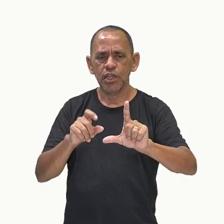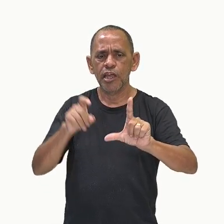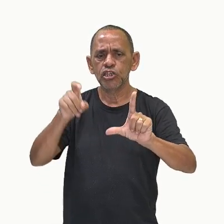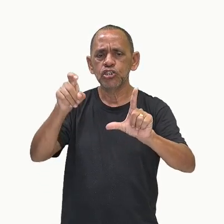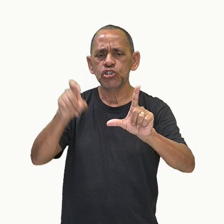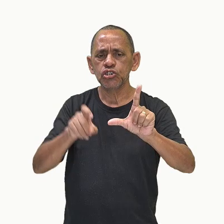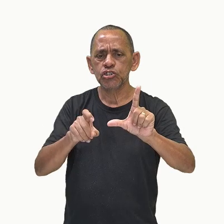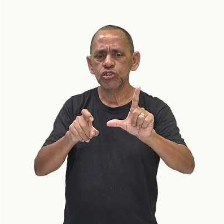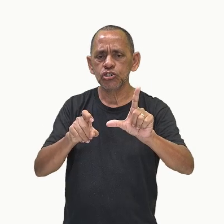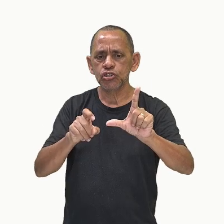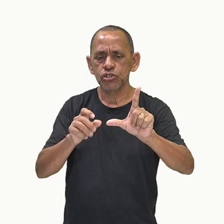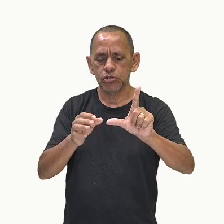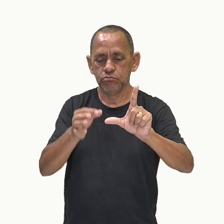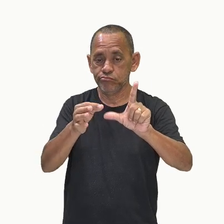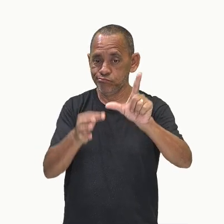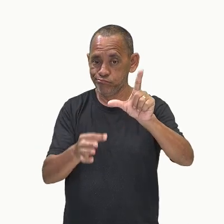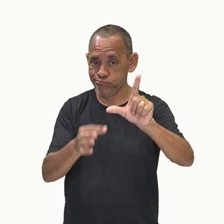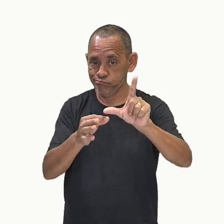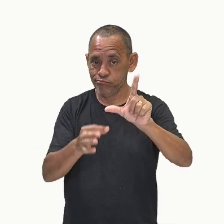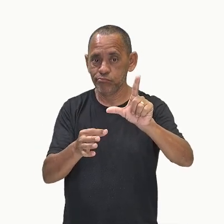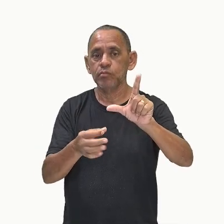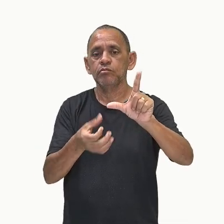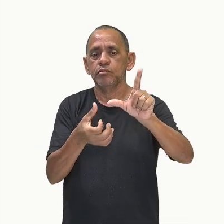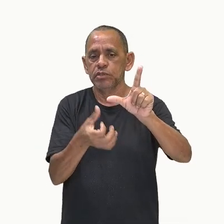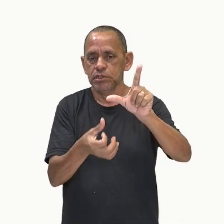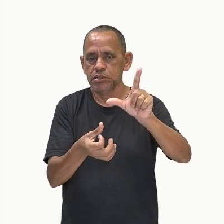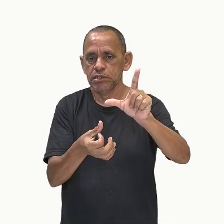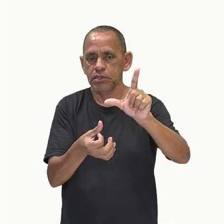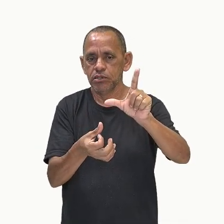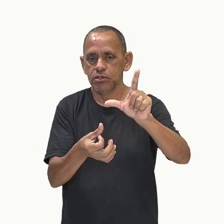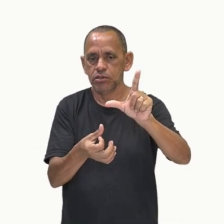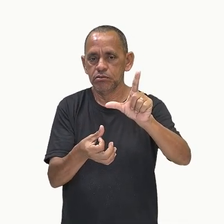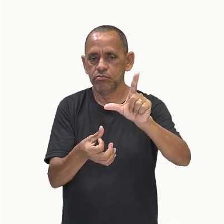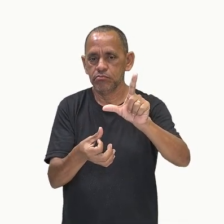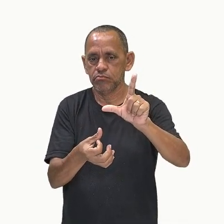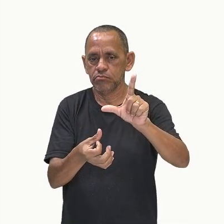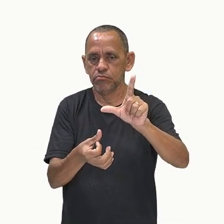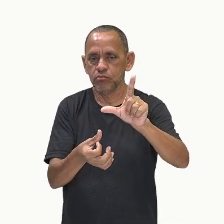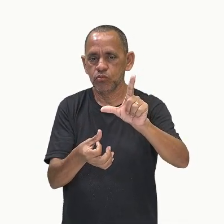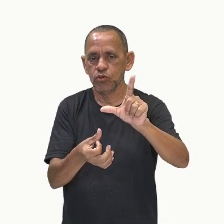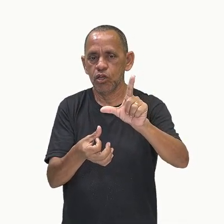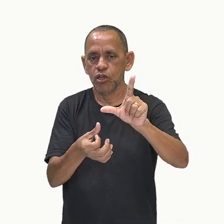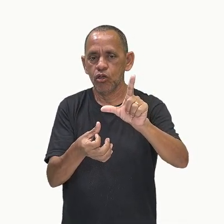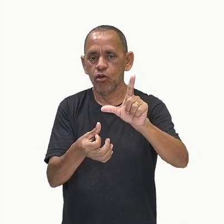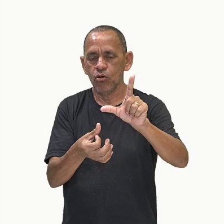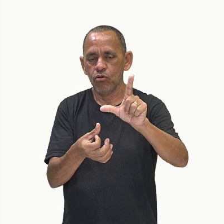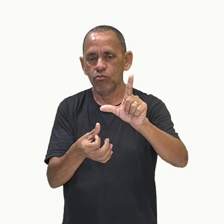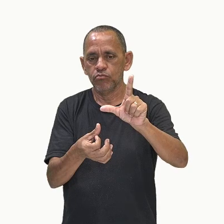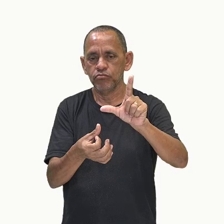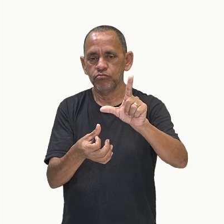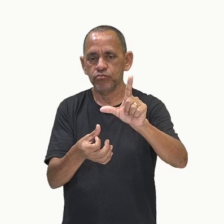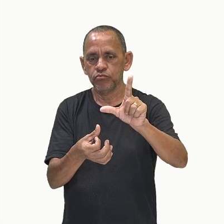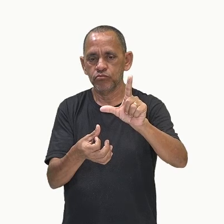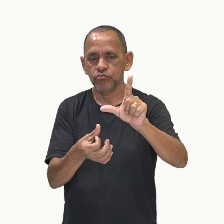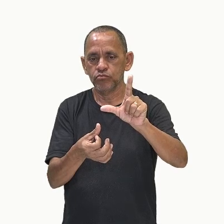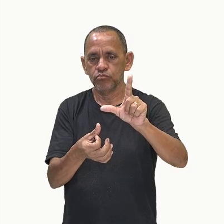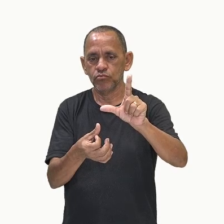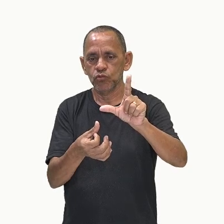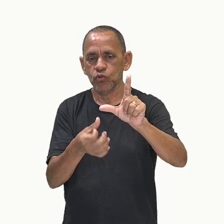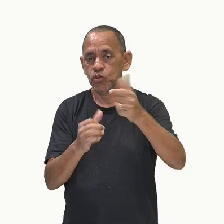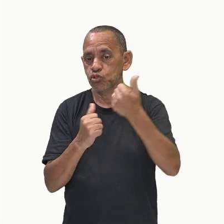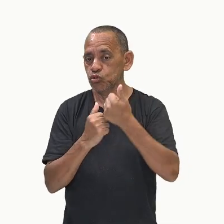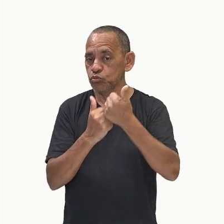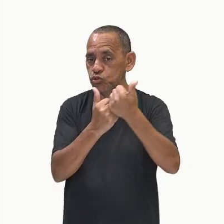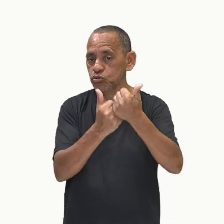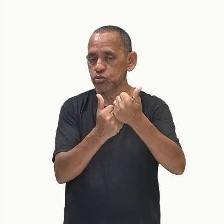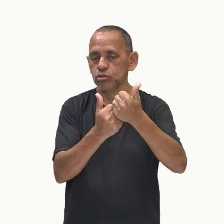B? É esse cidadão aqui, o 6. Então, aonde tem x índice B, foi substituído por